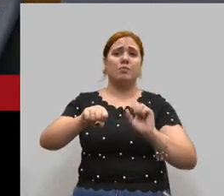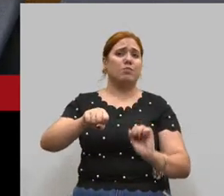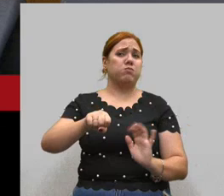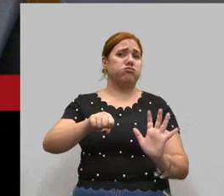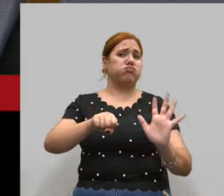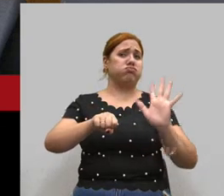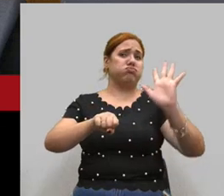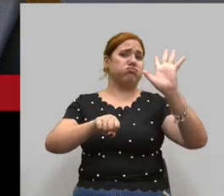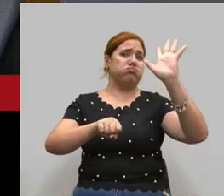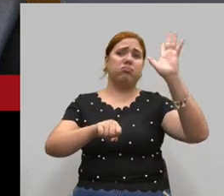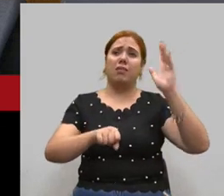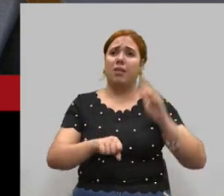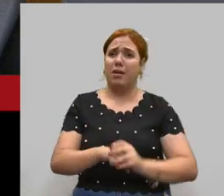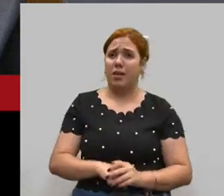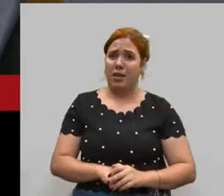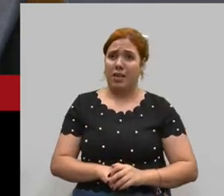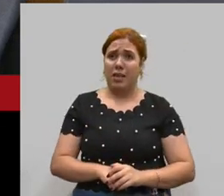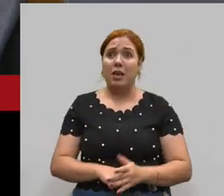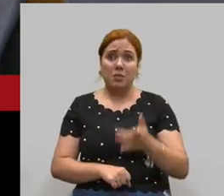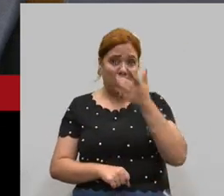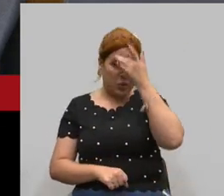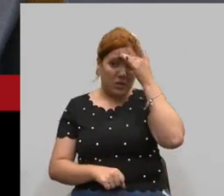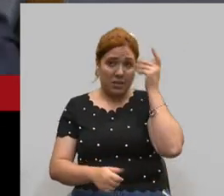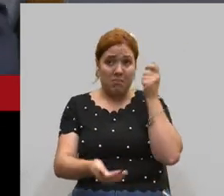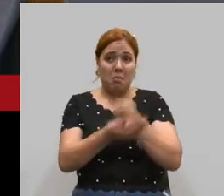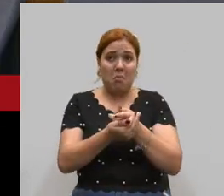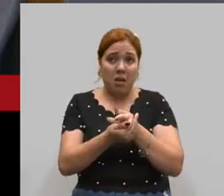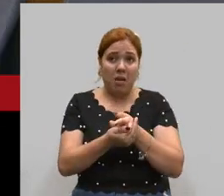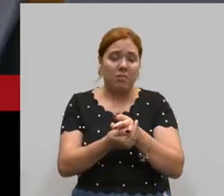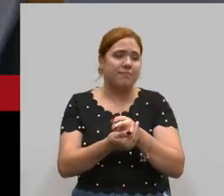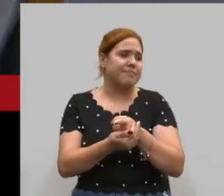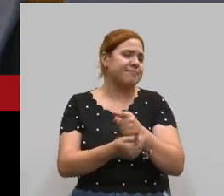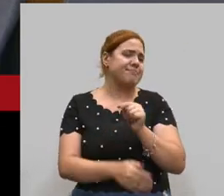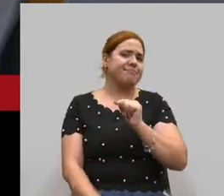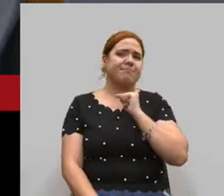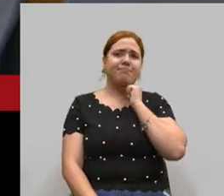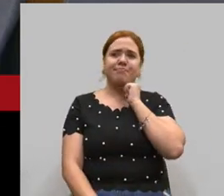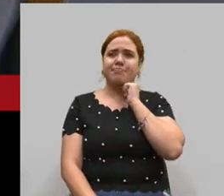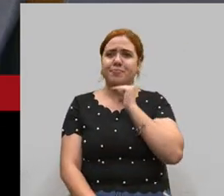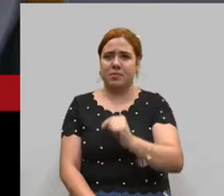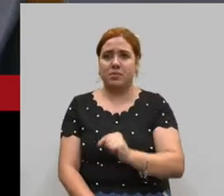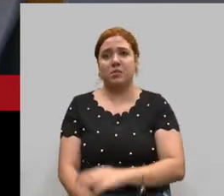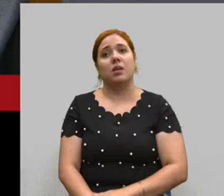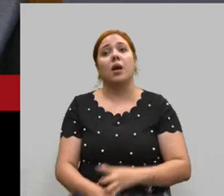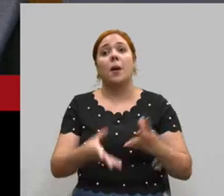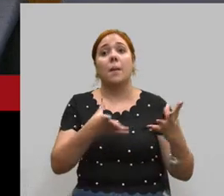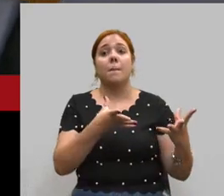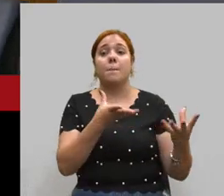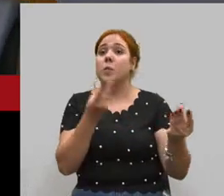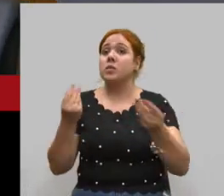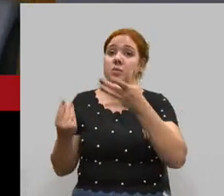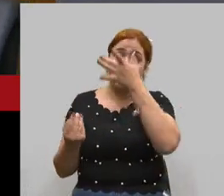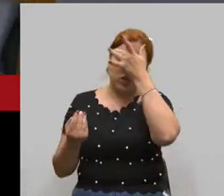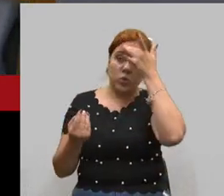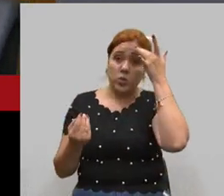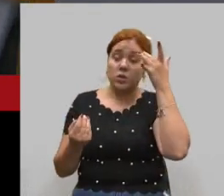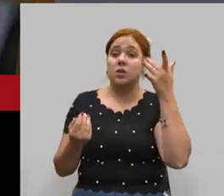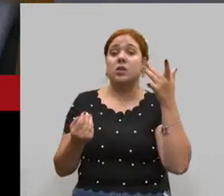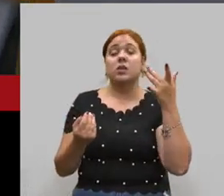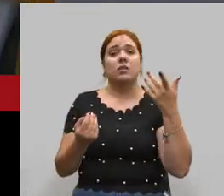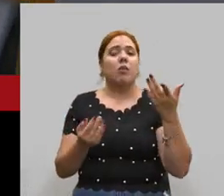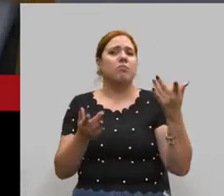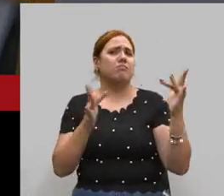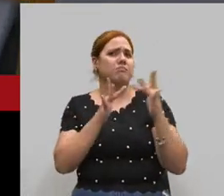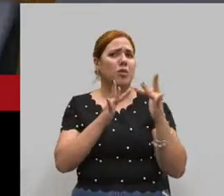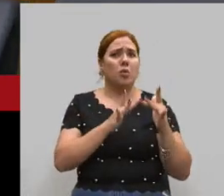um bem inacessível né e eu tenho muitas pessoas que andam comigo que tem a bike elétrica mas são pessoas que t